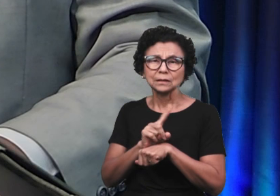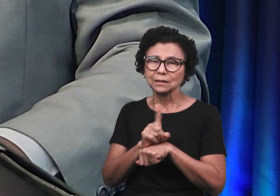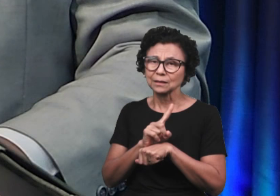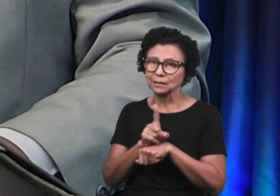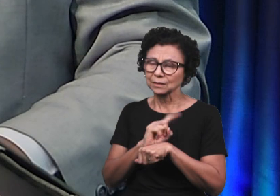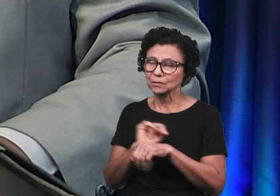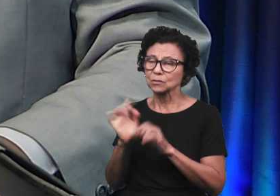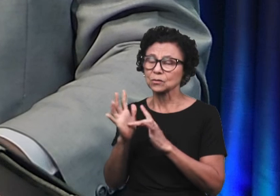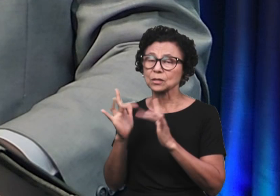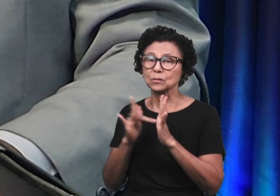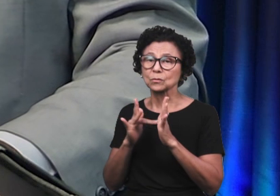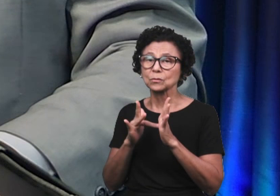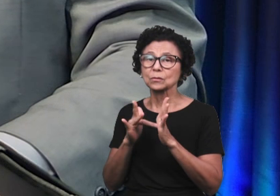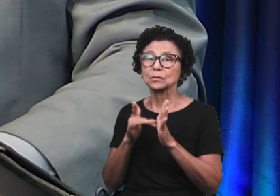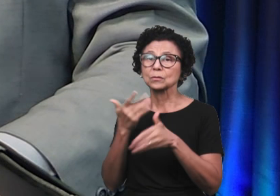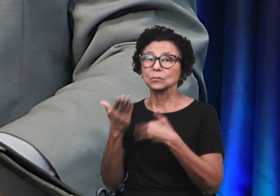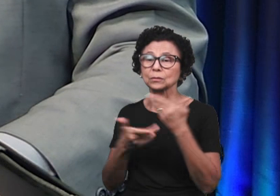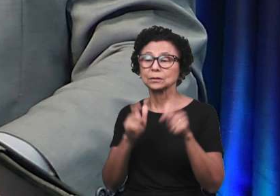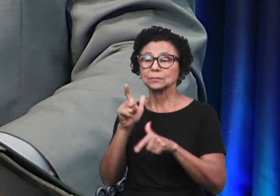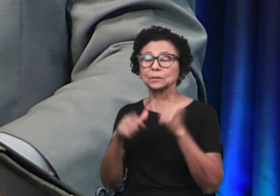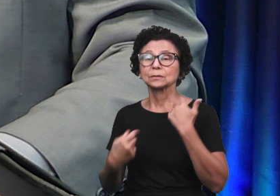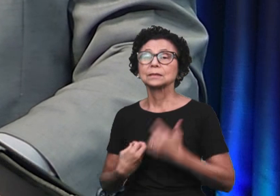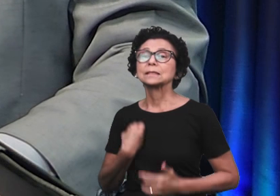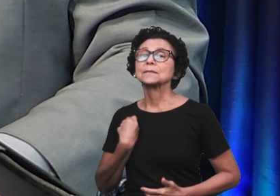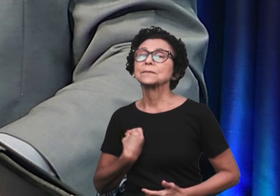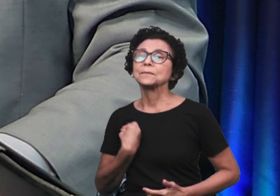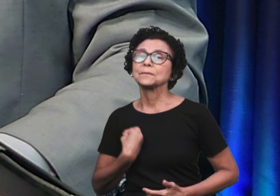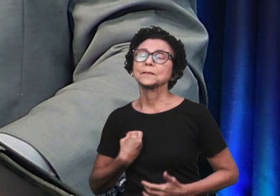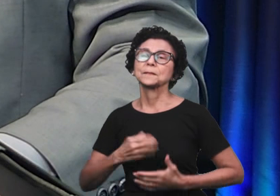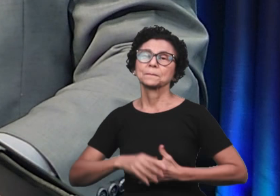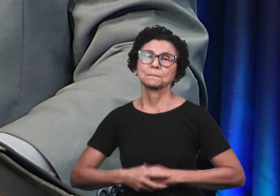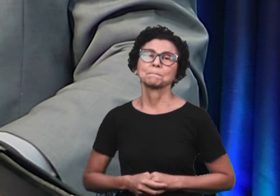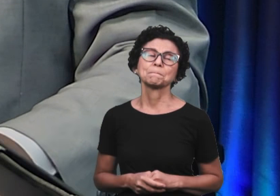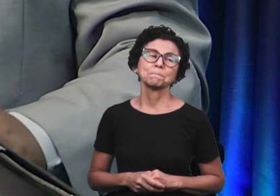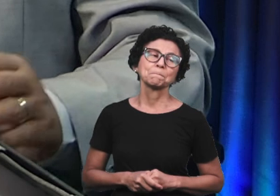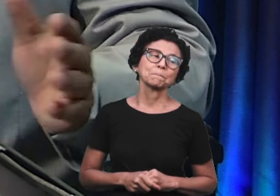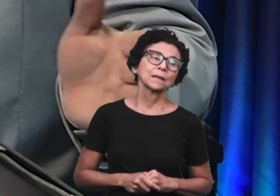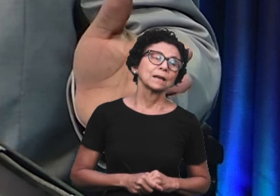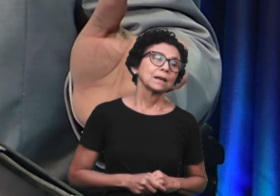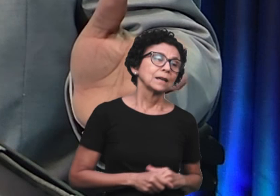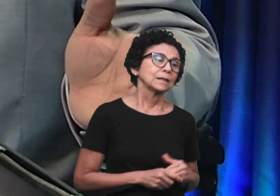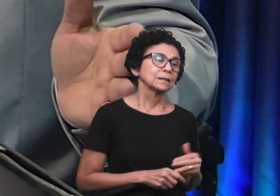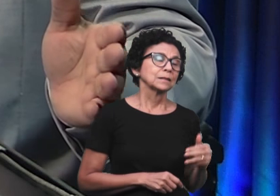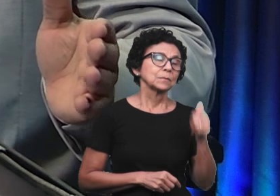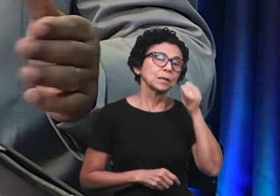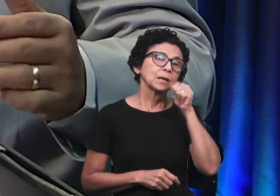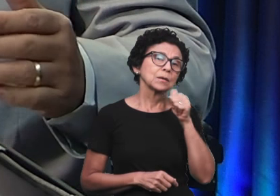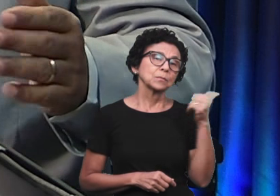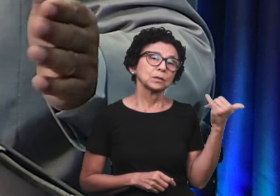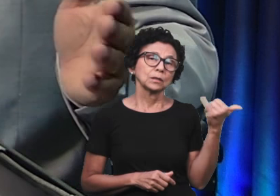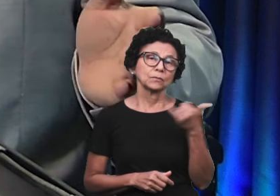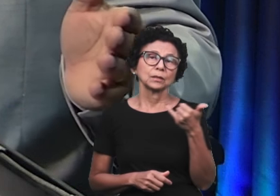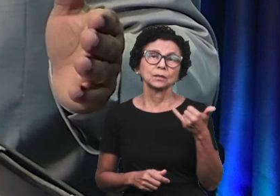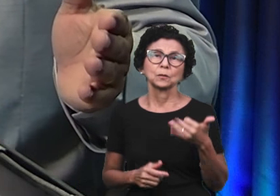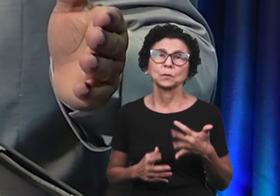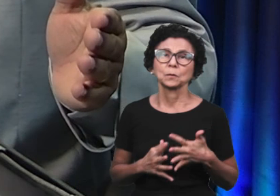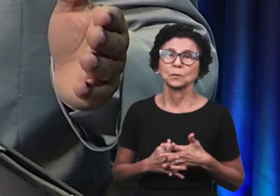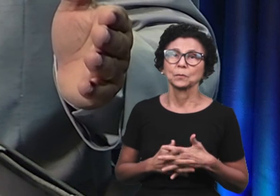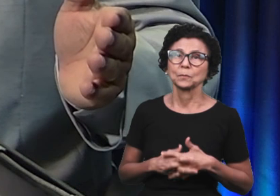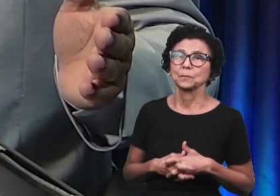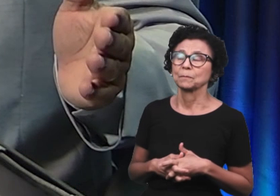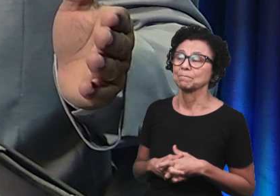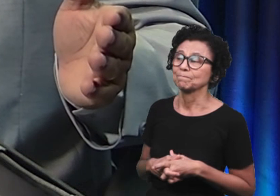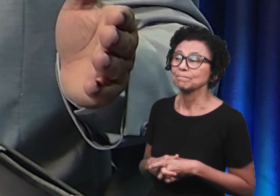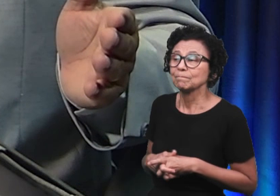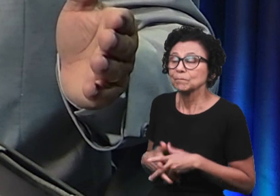isso, né? E interessante que Maria também falou assim, Senhor, se tu levaste o corpo de